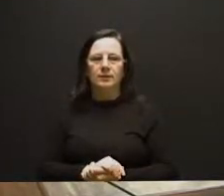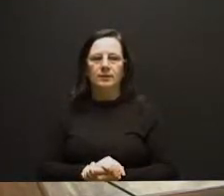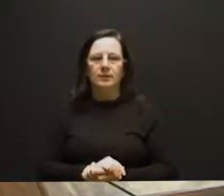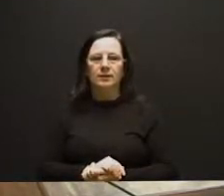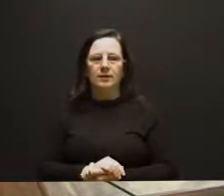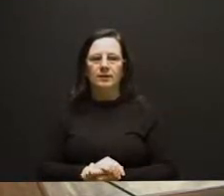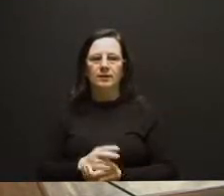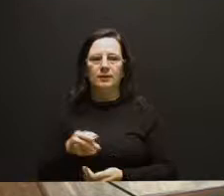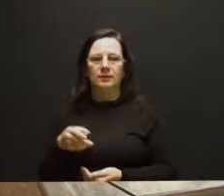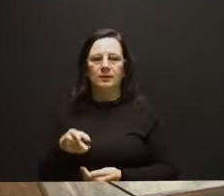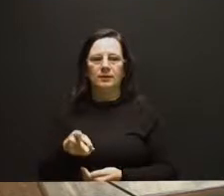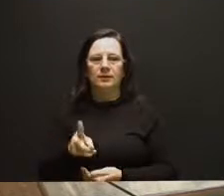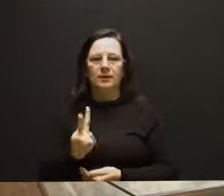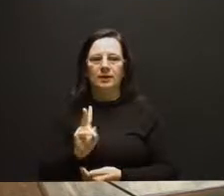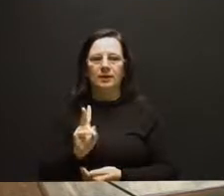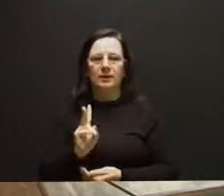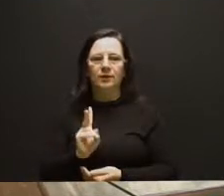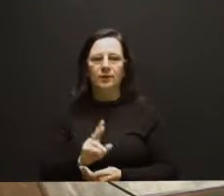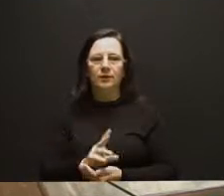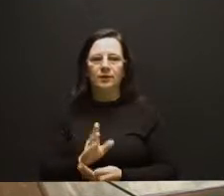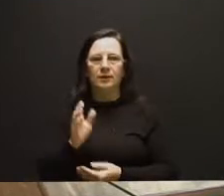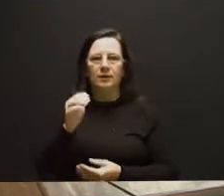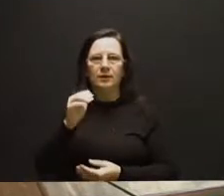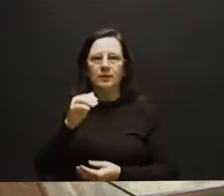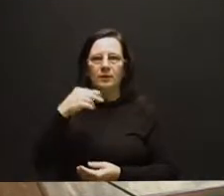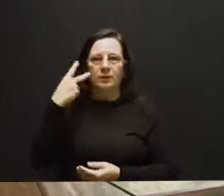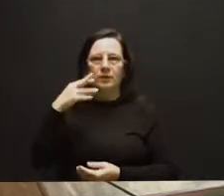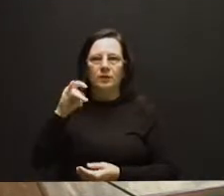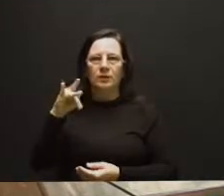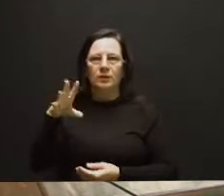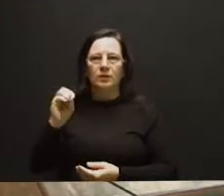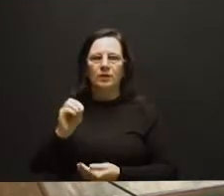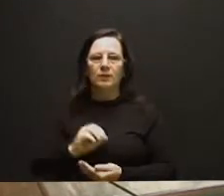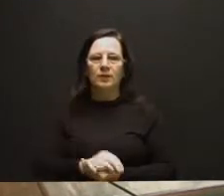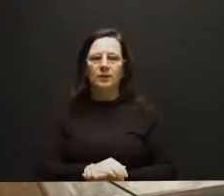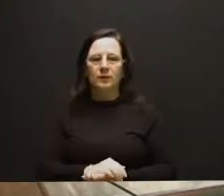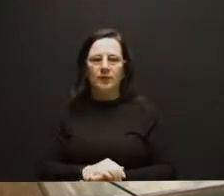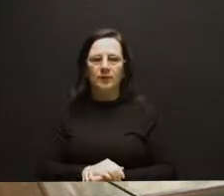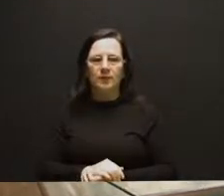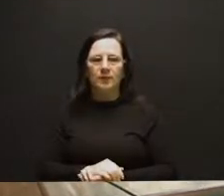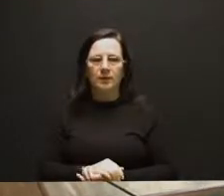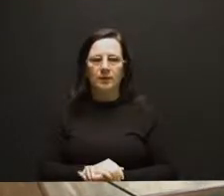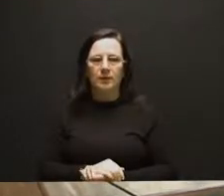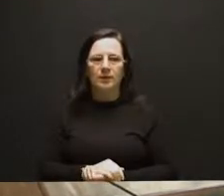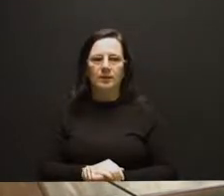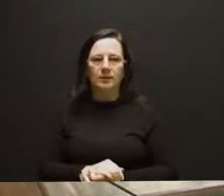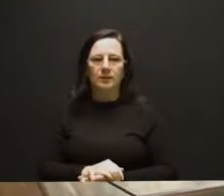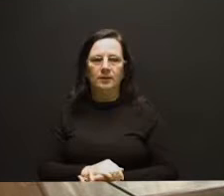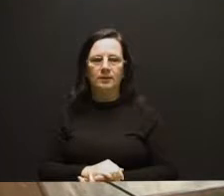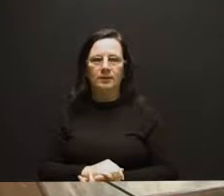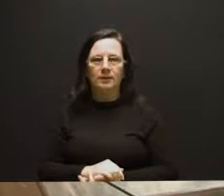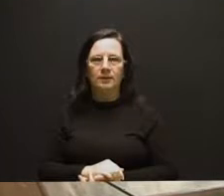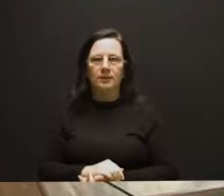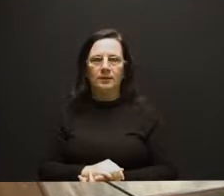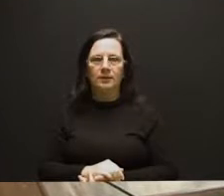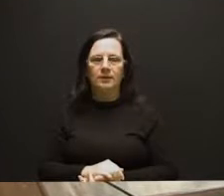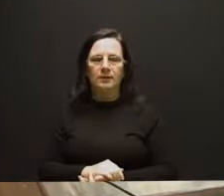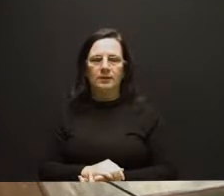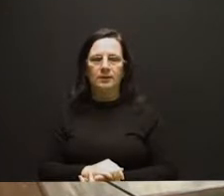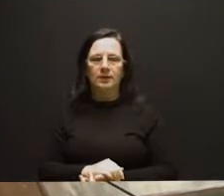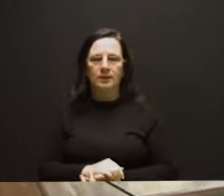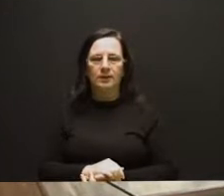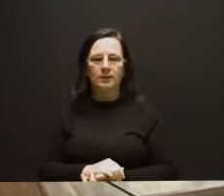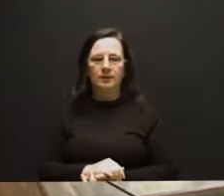continua em votação com a palavra o vereador sérgio calçados após o vereador rafael tuca